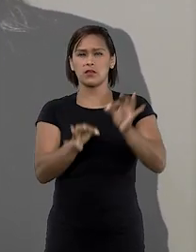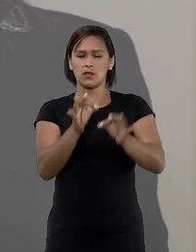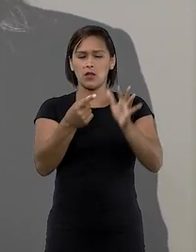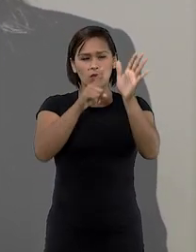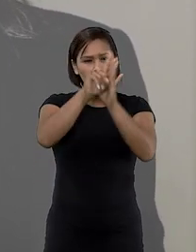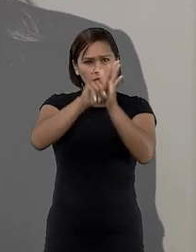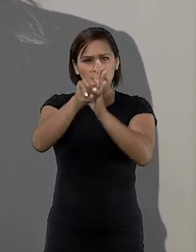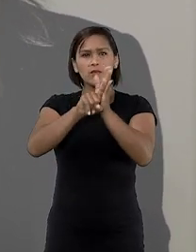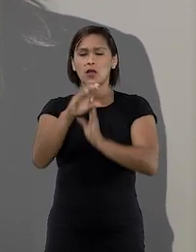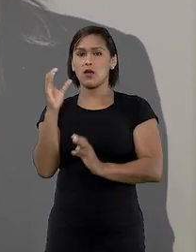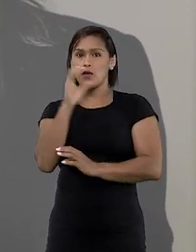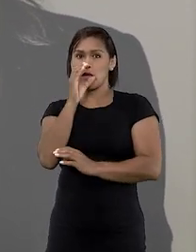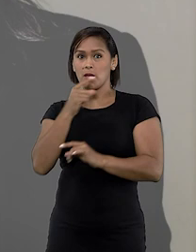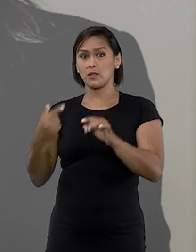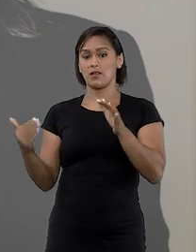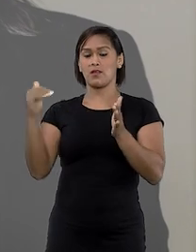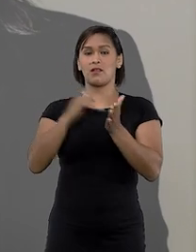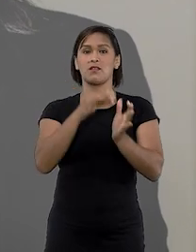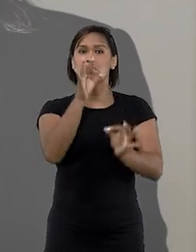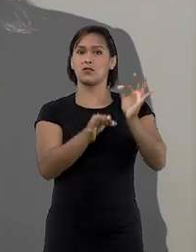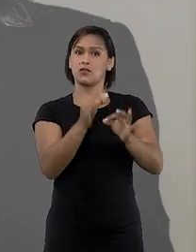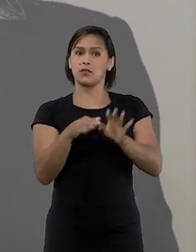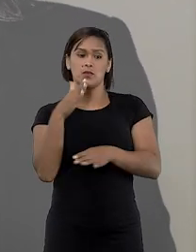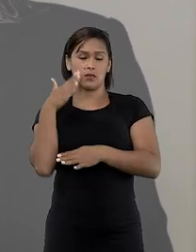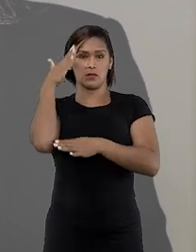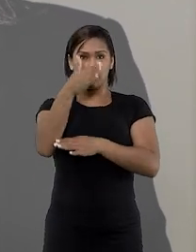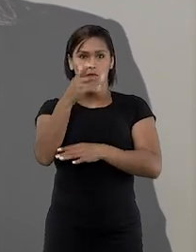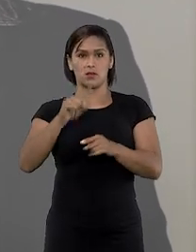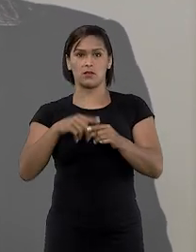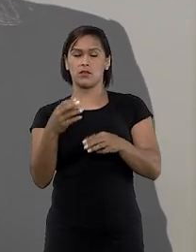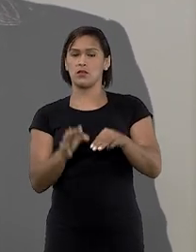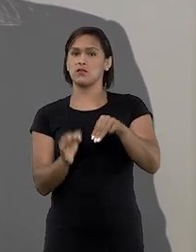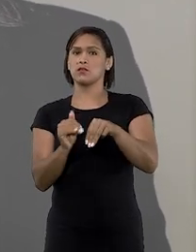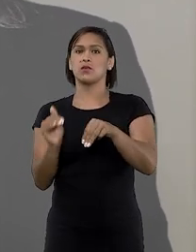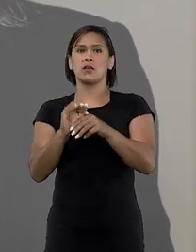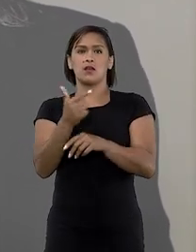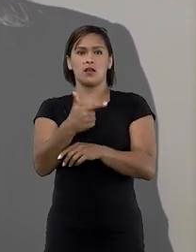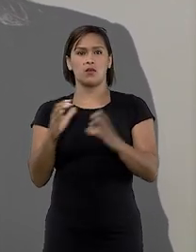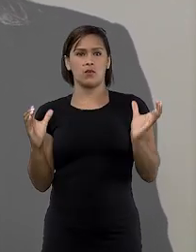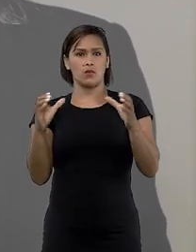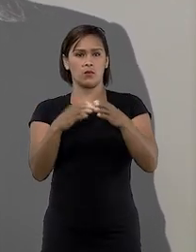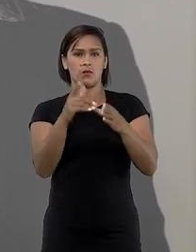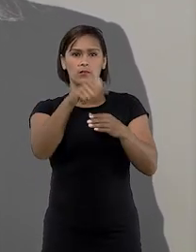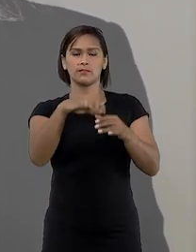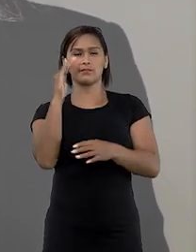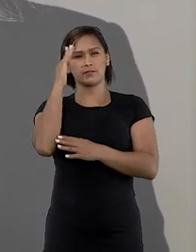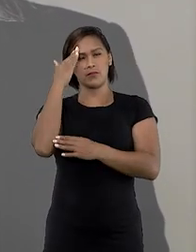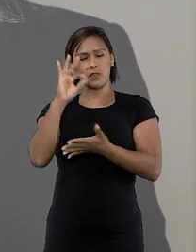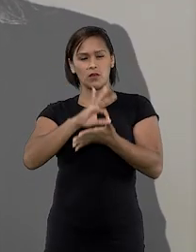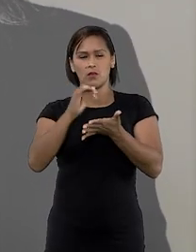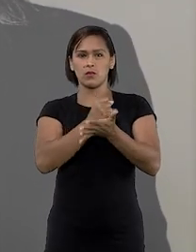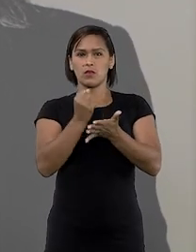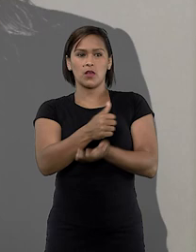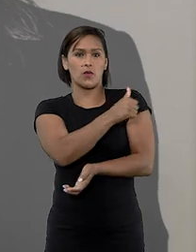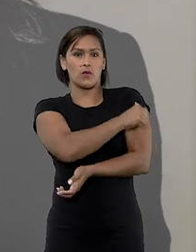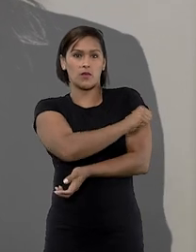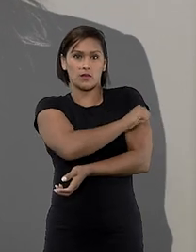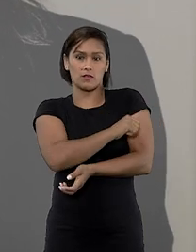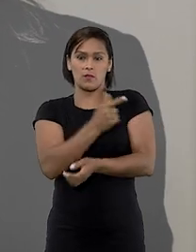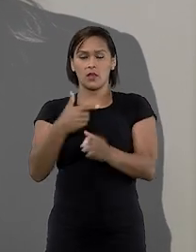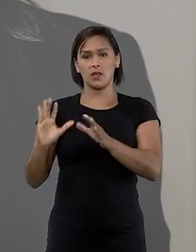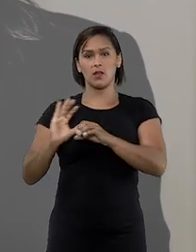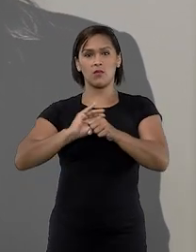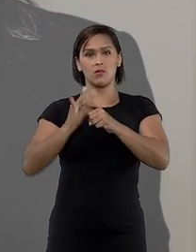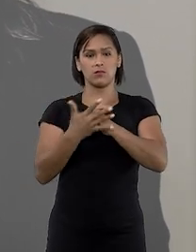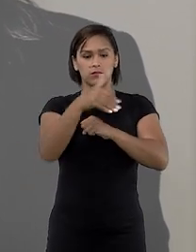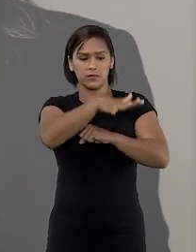medidas urgentes até o julgamento do mérito. E os ministros da segunda turma entenderam que a contratação temporária de enfermeiros durante a